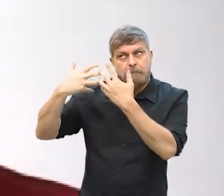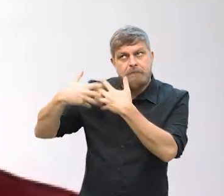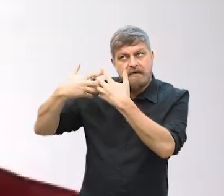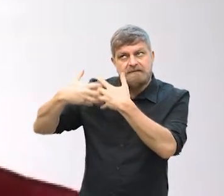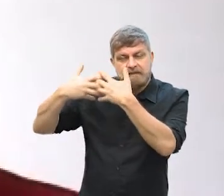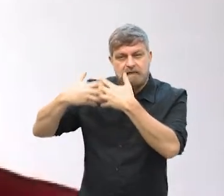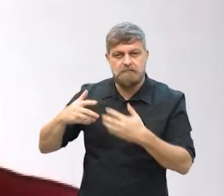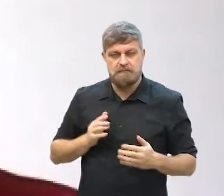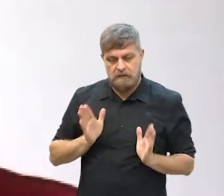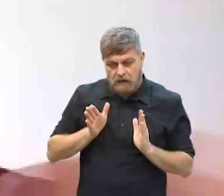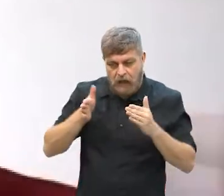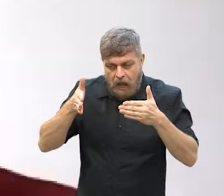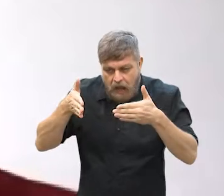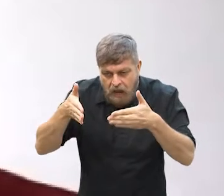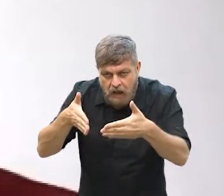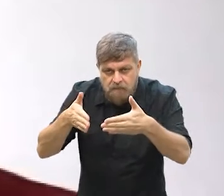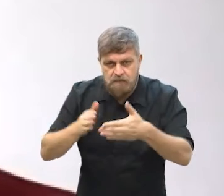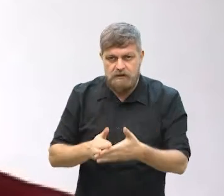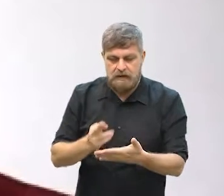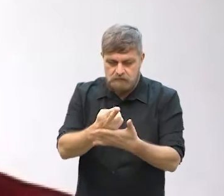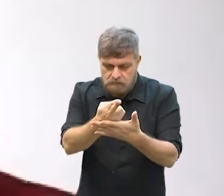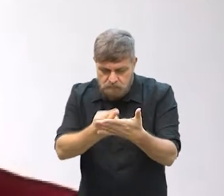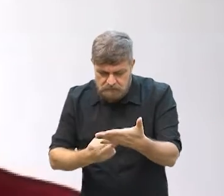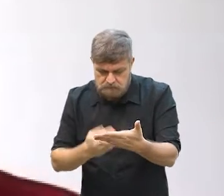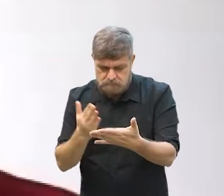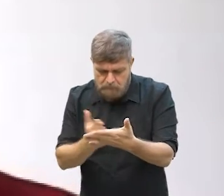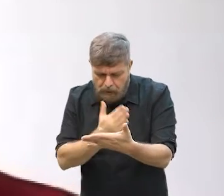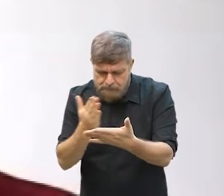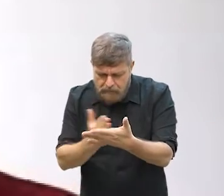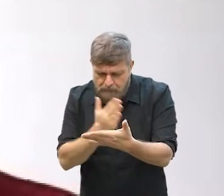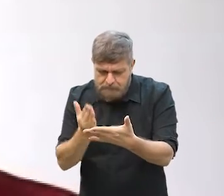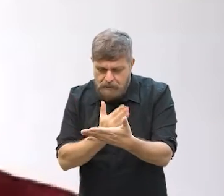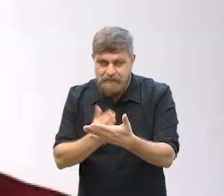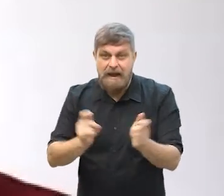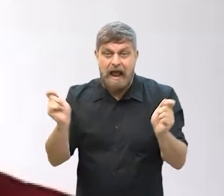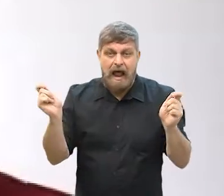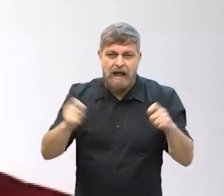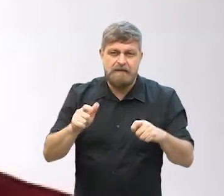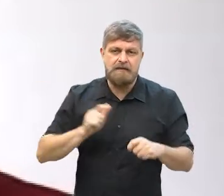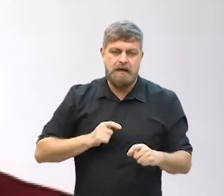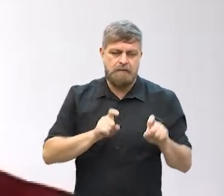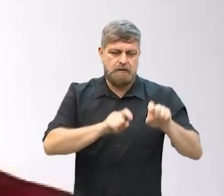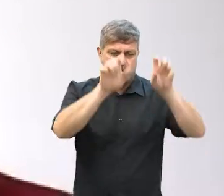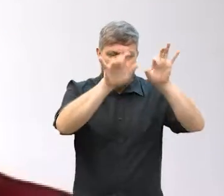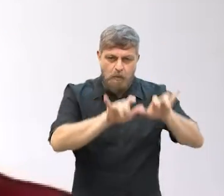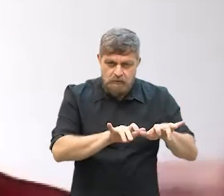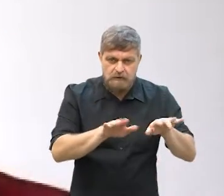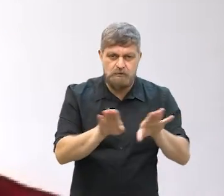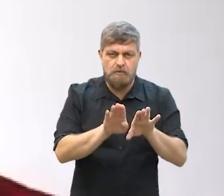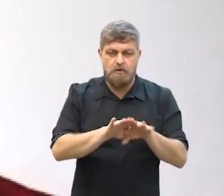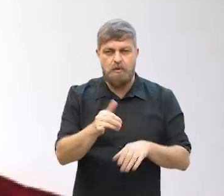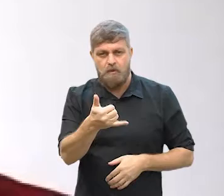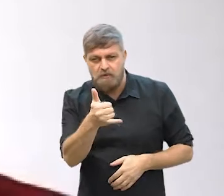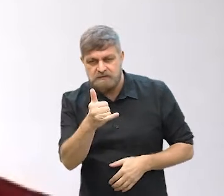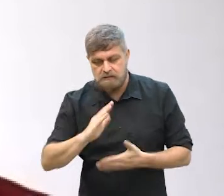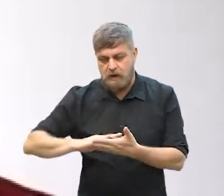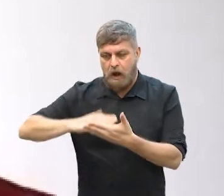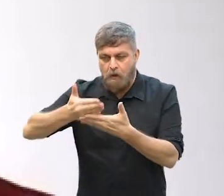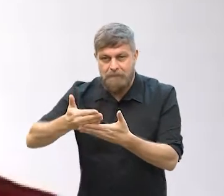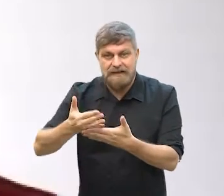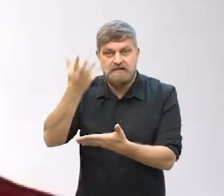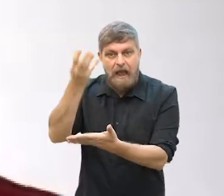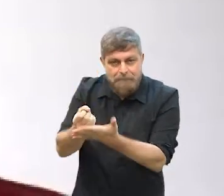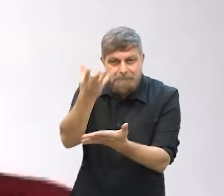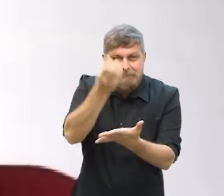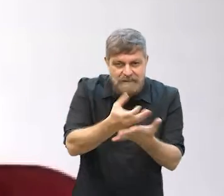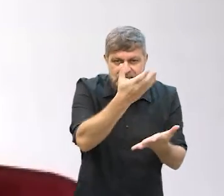todo dedicado em cima da revisão, né? E que pode ser baixado tanto para o computador, como para o celular, para algum tablet,